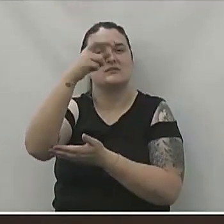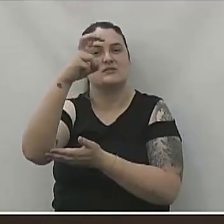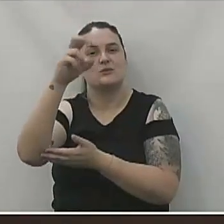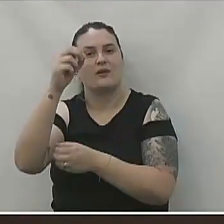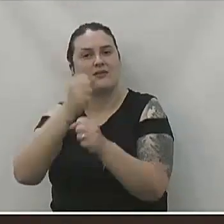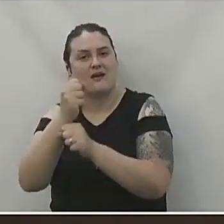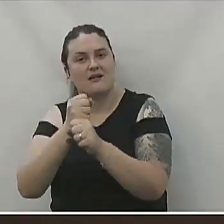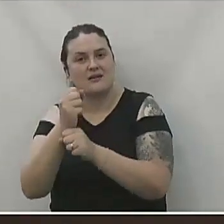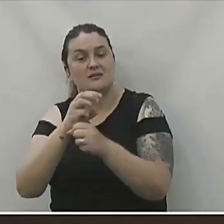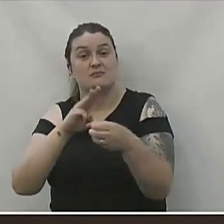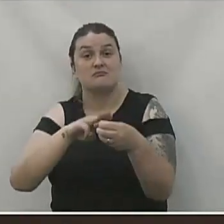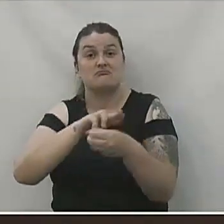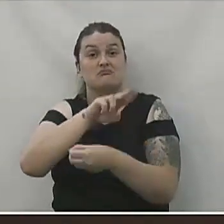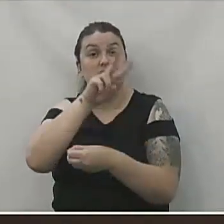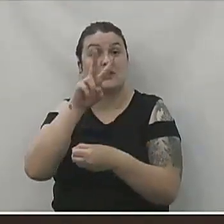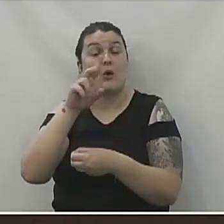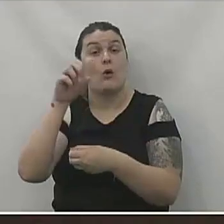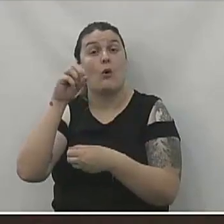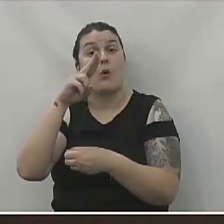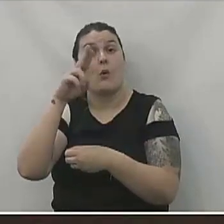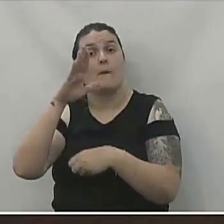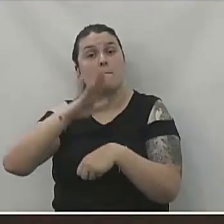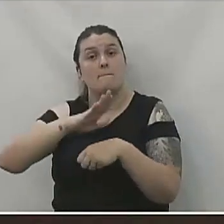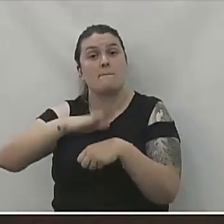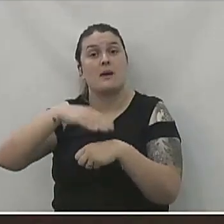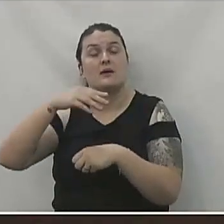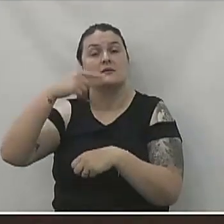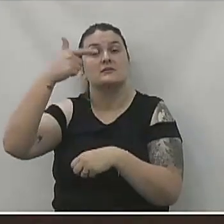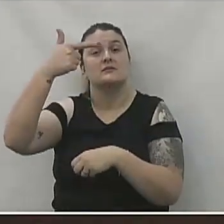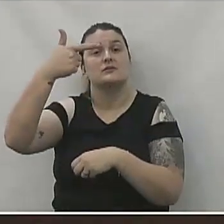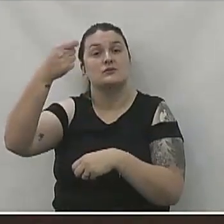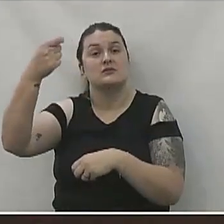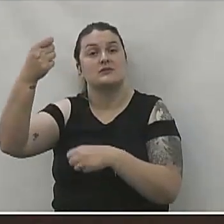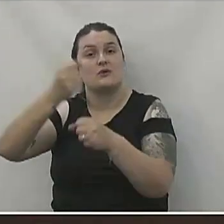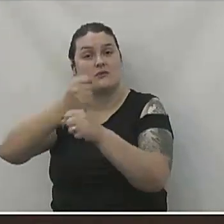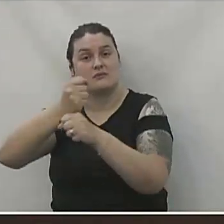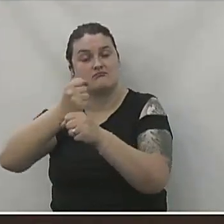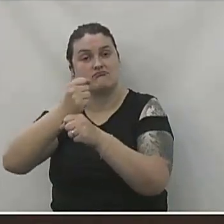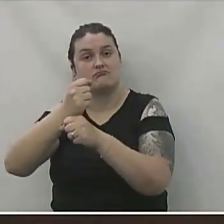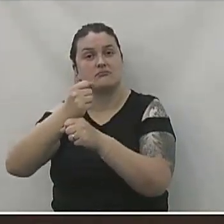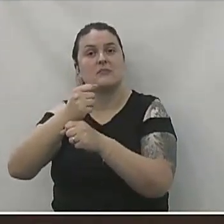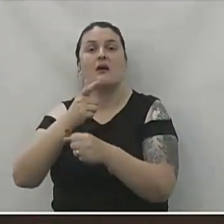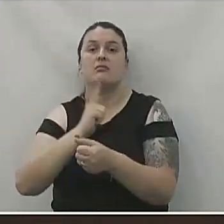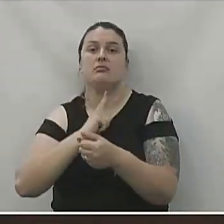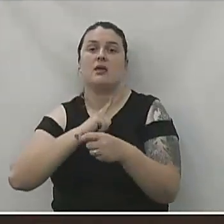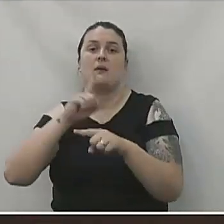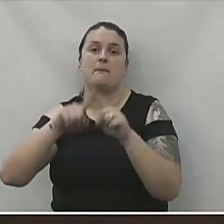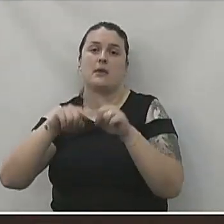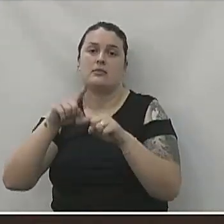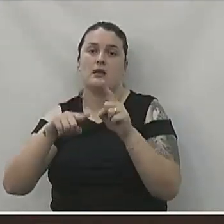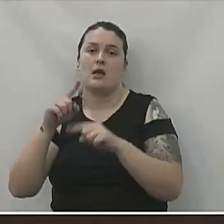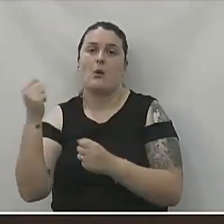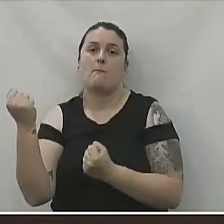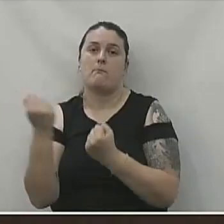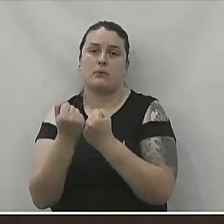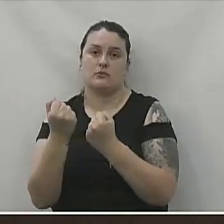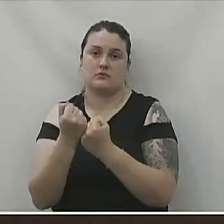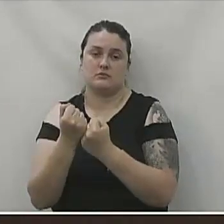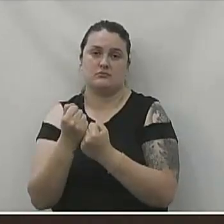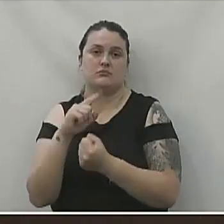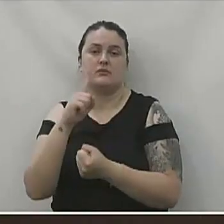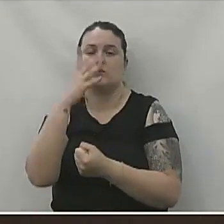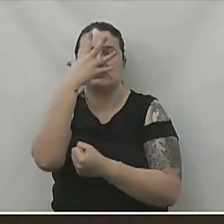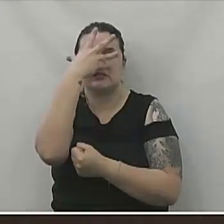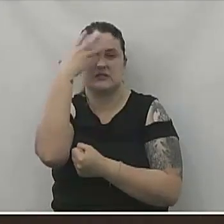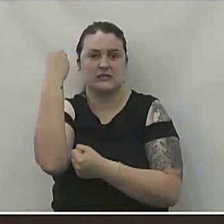150 anos de União ou do do segundo Centenário com o meu bem Falei ter um material de apoio e